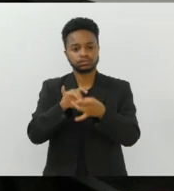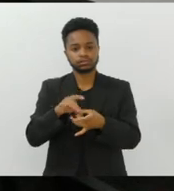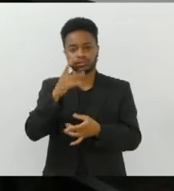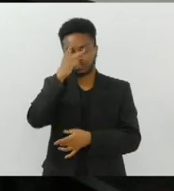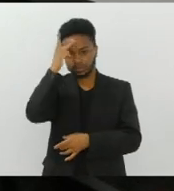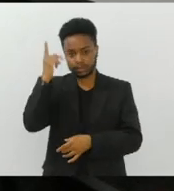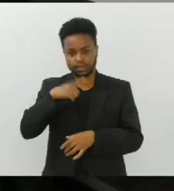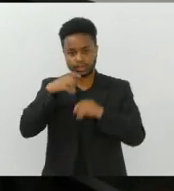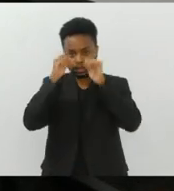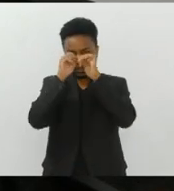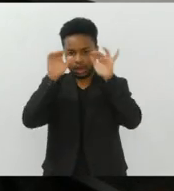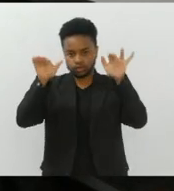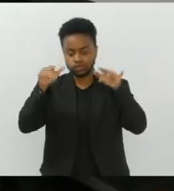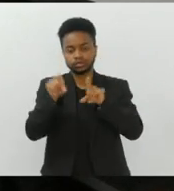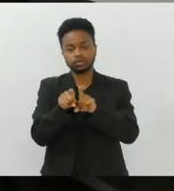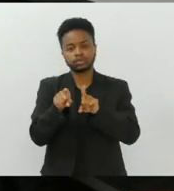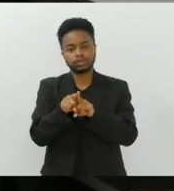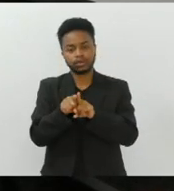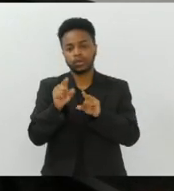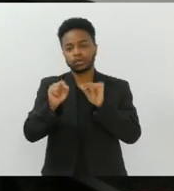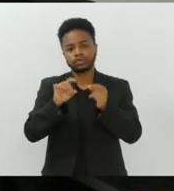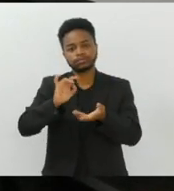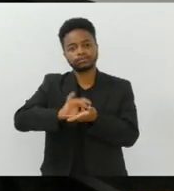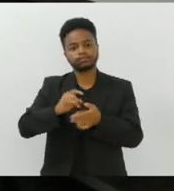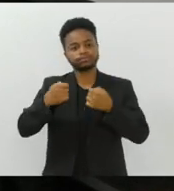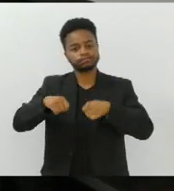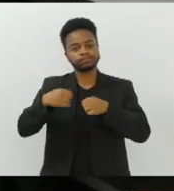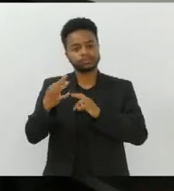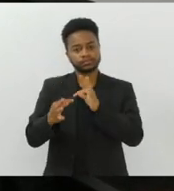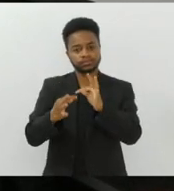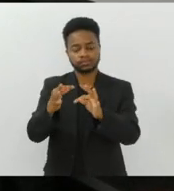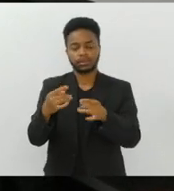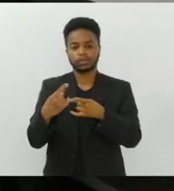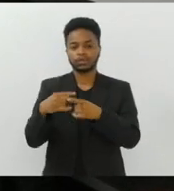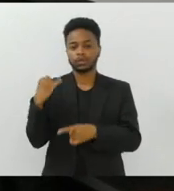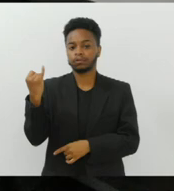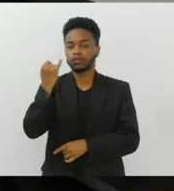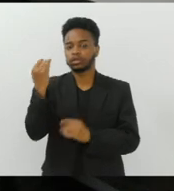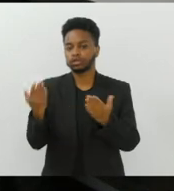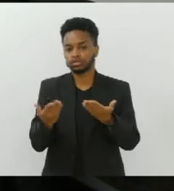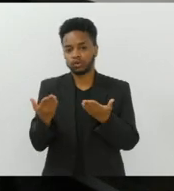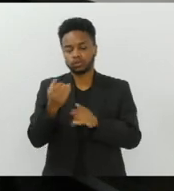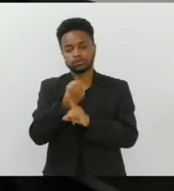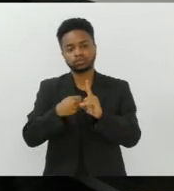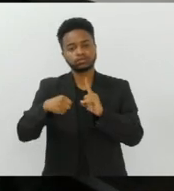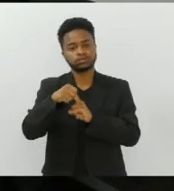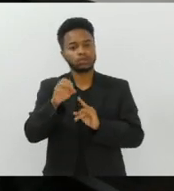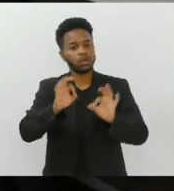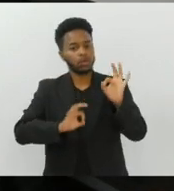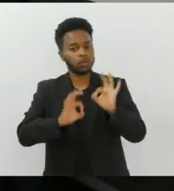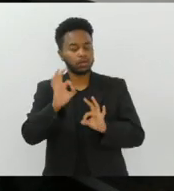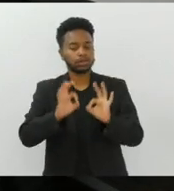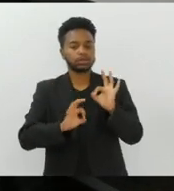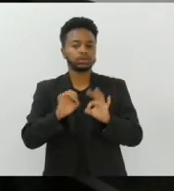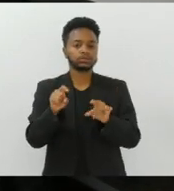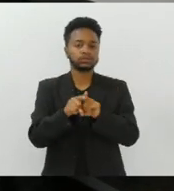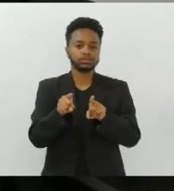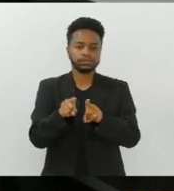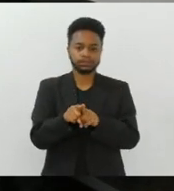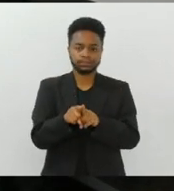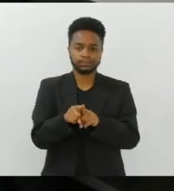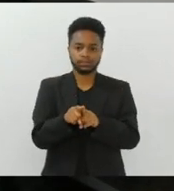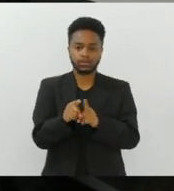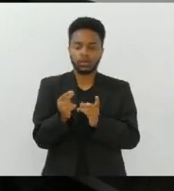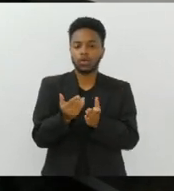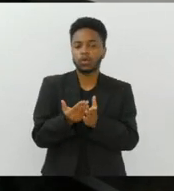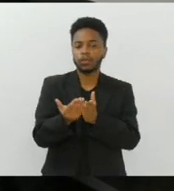com TEA e das suas reais necessidades de tratamento. É importante que, neste momento, a sociedade civil se organize e passe